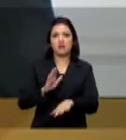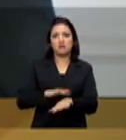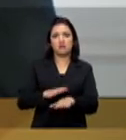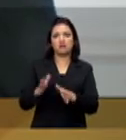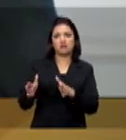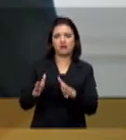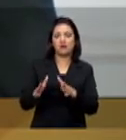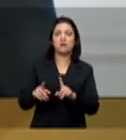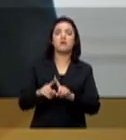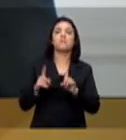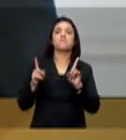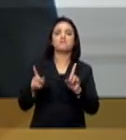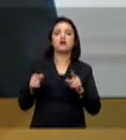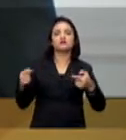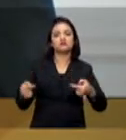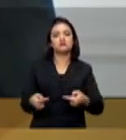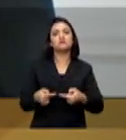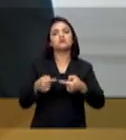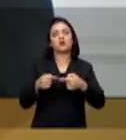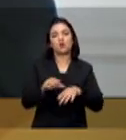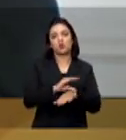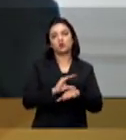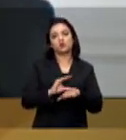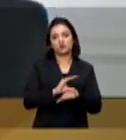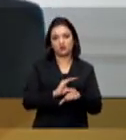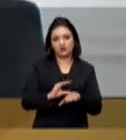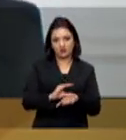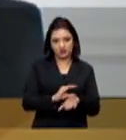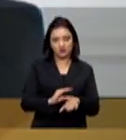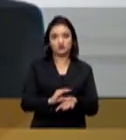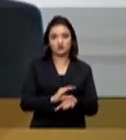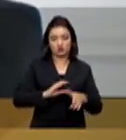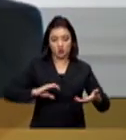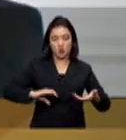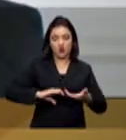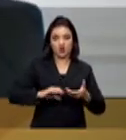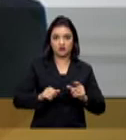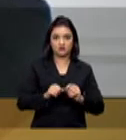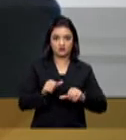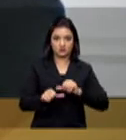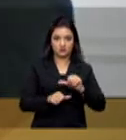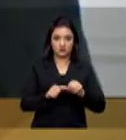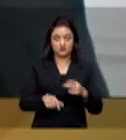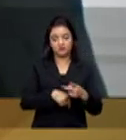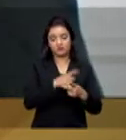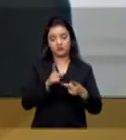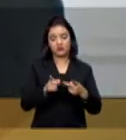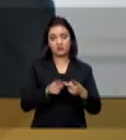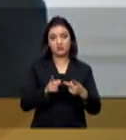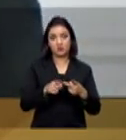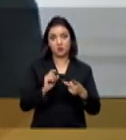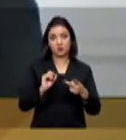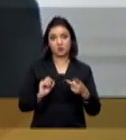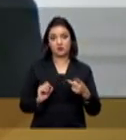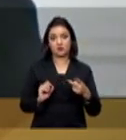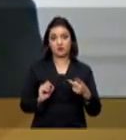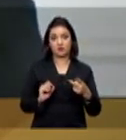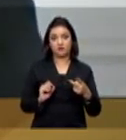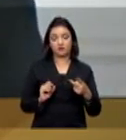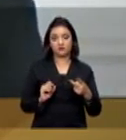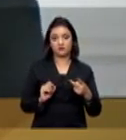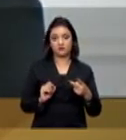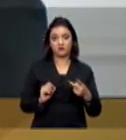tempo, mas pela constitucionalidade da alteração realizada pelo Congresso Nacional. A segunda possibilidade,